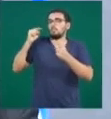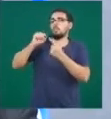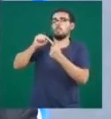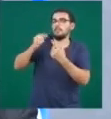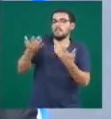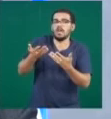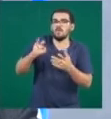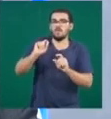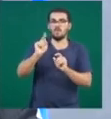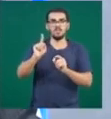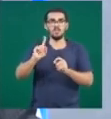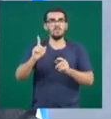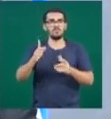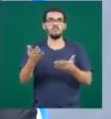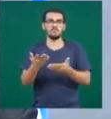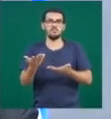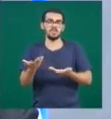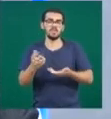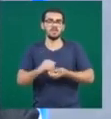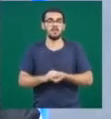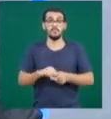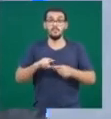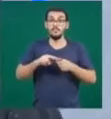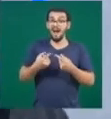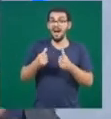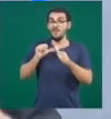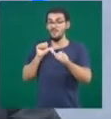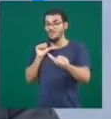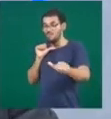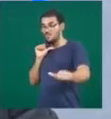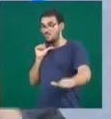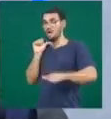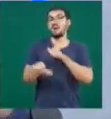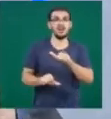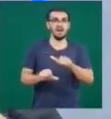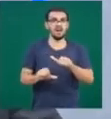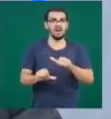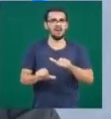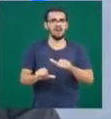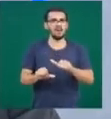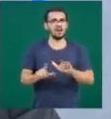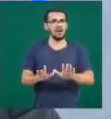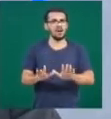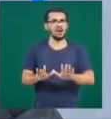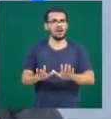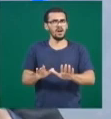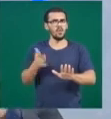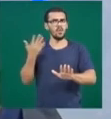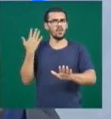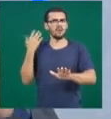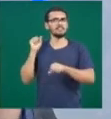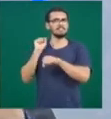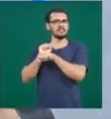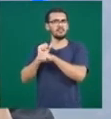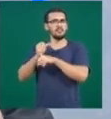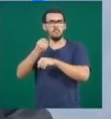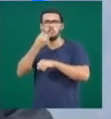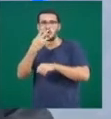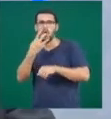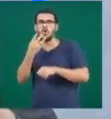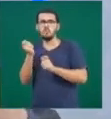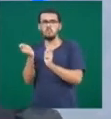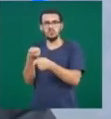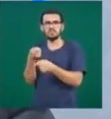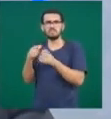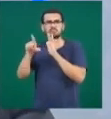Agora, modificar de uma maneira em que se haja uma ruptura de algo que já era pré-estabelecido, que já era